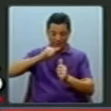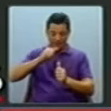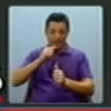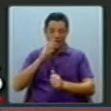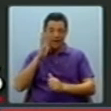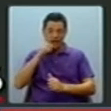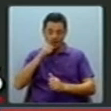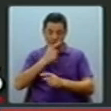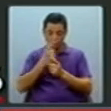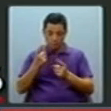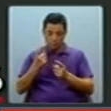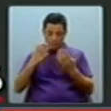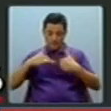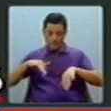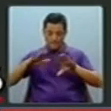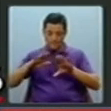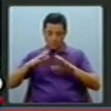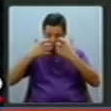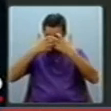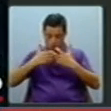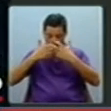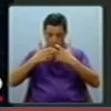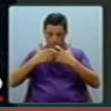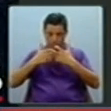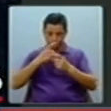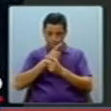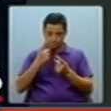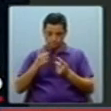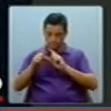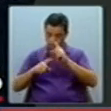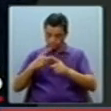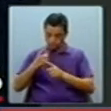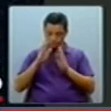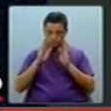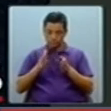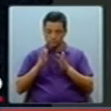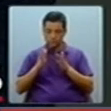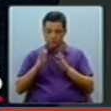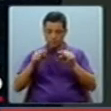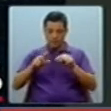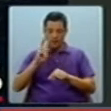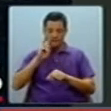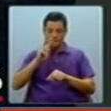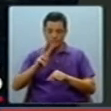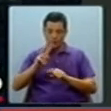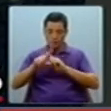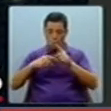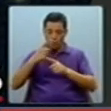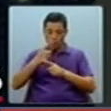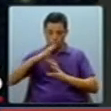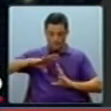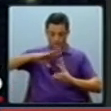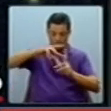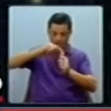erosão da atmosfera? Bom, deixa-se a questão em aberto. Porque a outra questão que já não está tão em aberto é esta que nós estamos a ver. É um outro exoplaneta